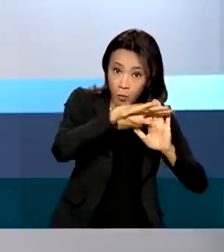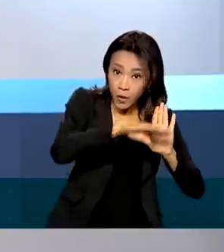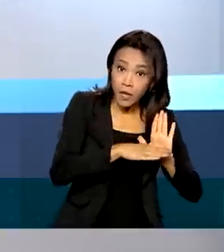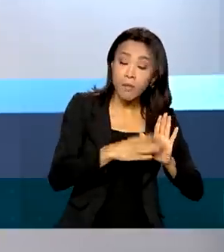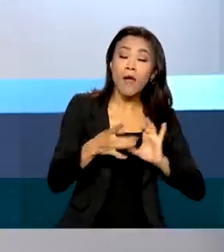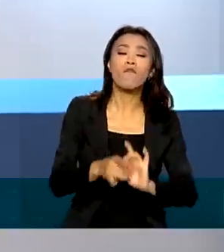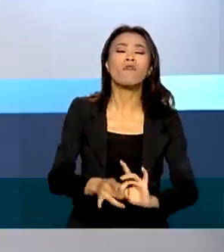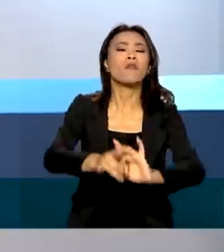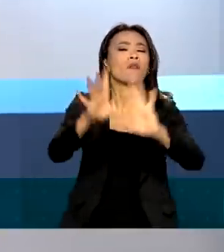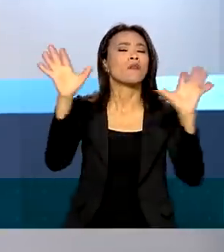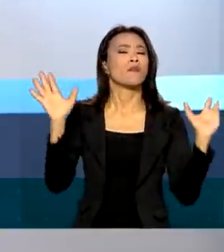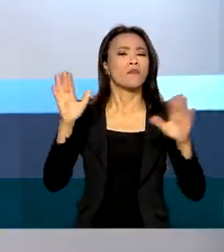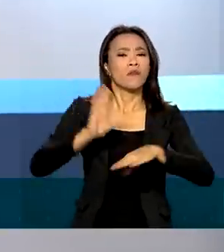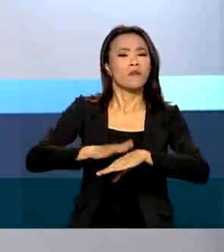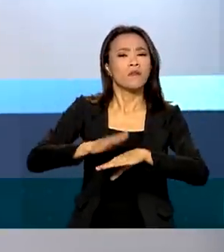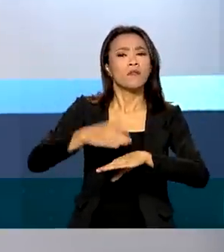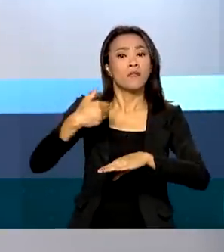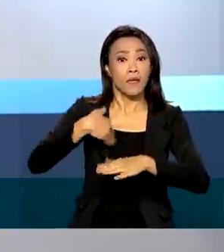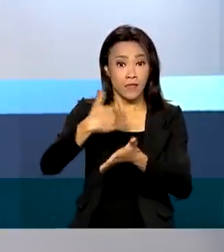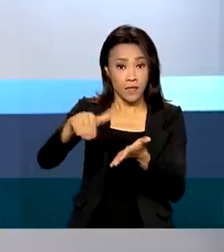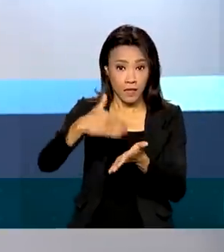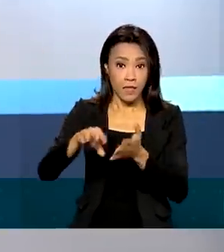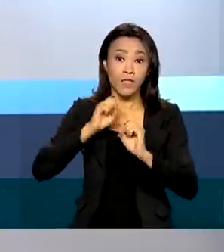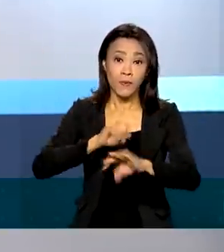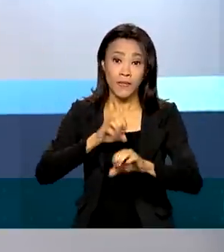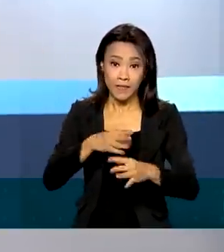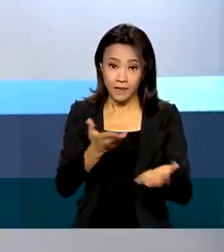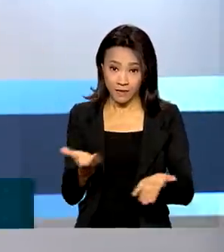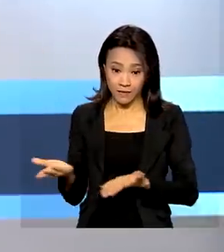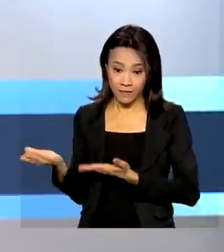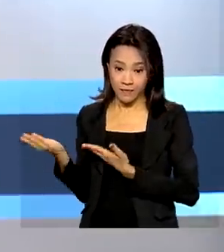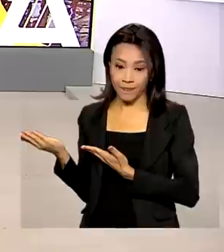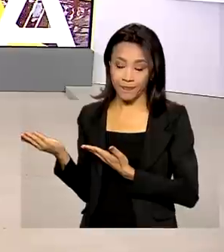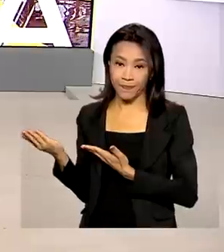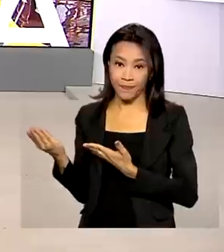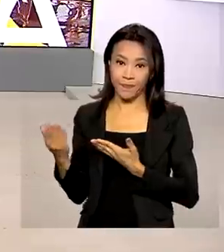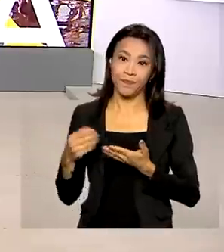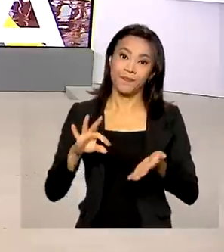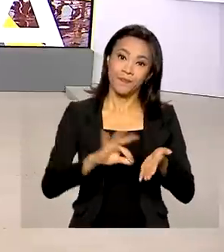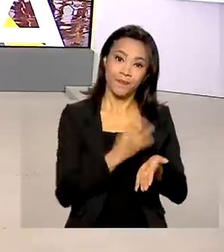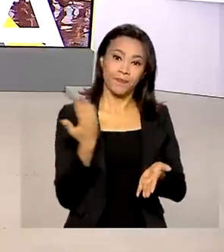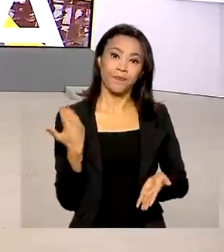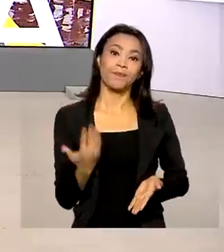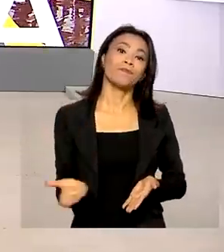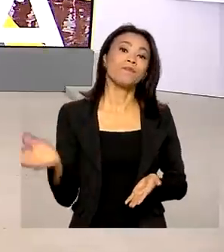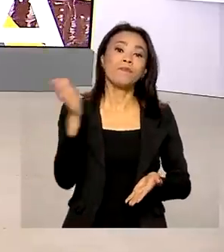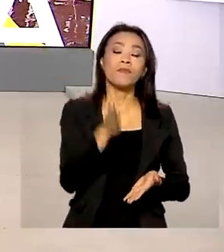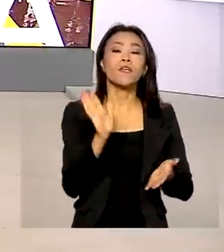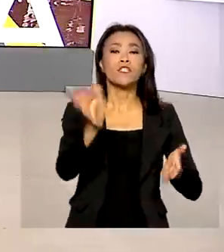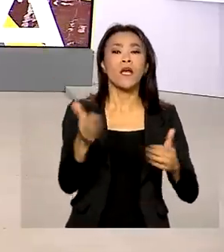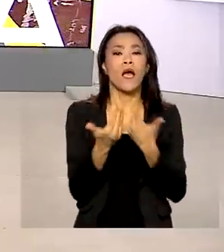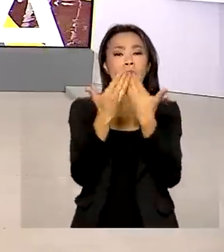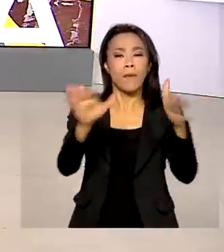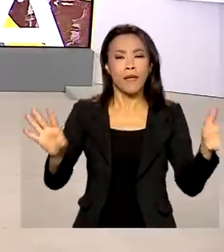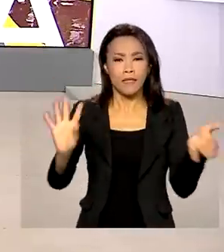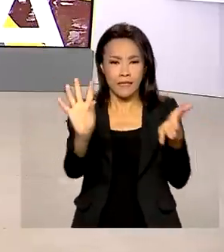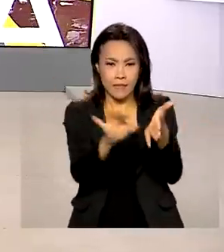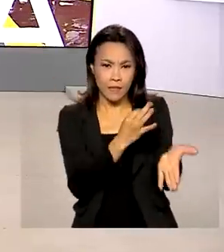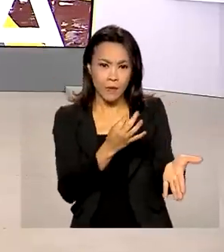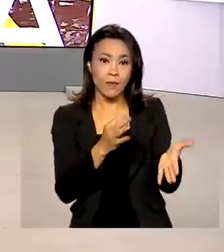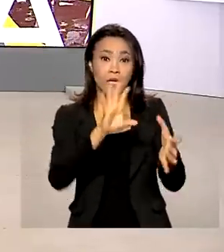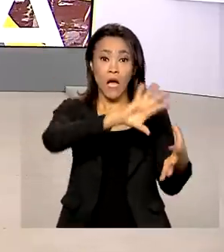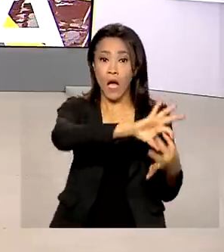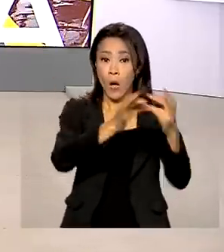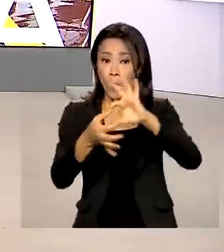pelas secretarias de educação no site que aparece aí na sua tela. E estão abertas as inscrições para a Olimpíada do